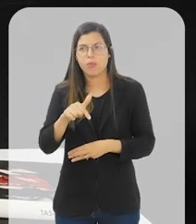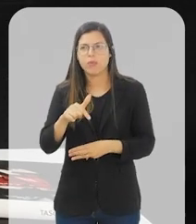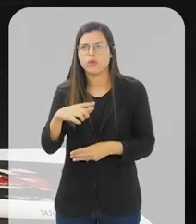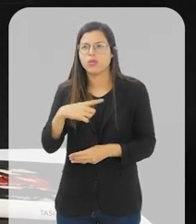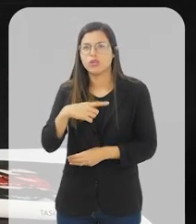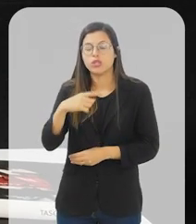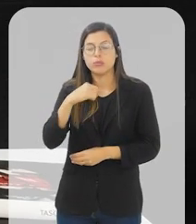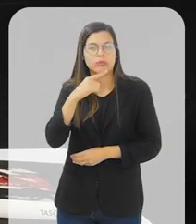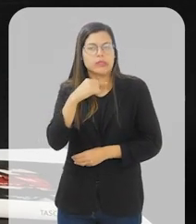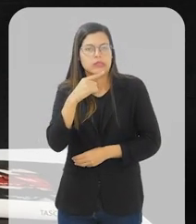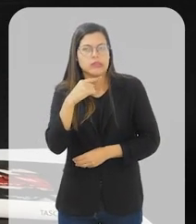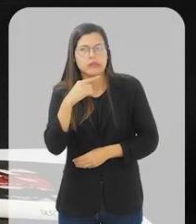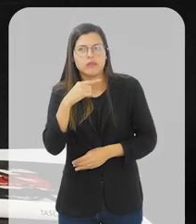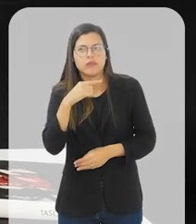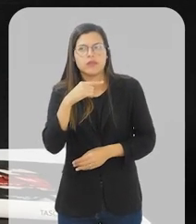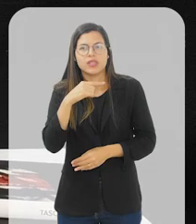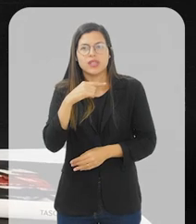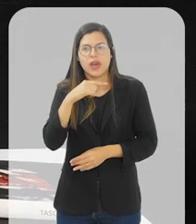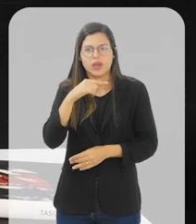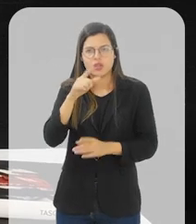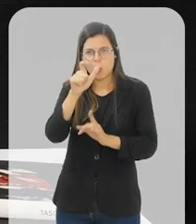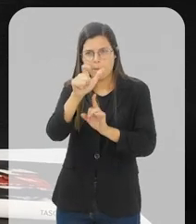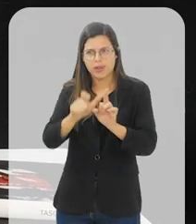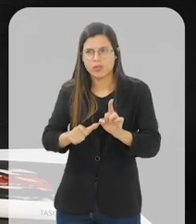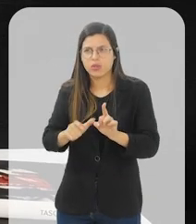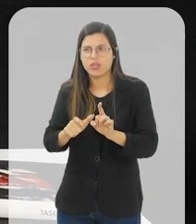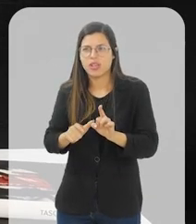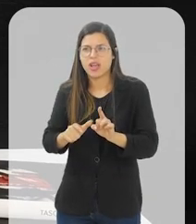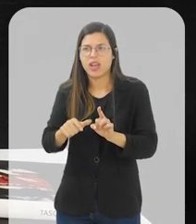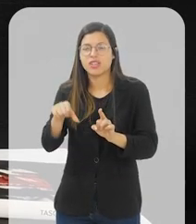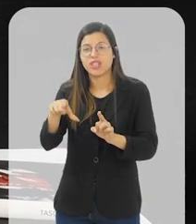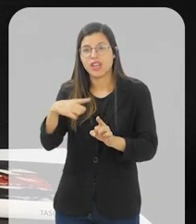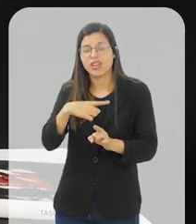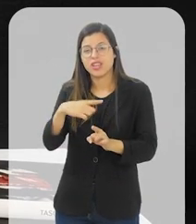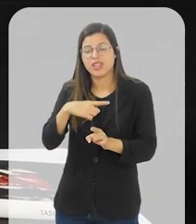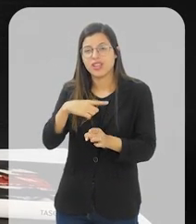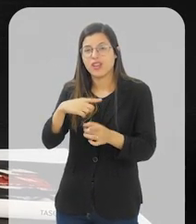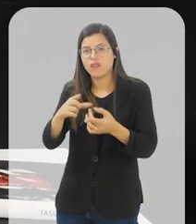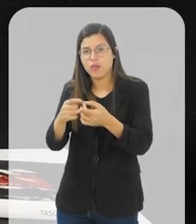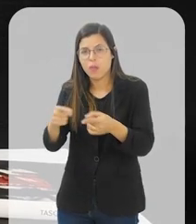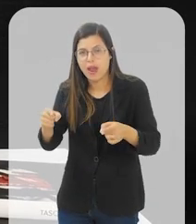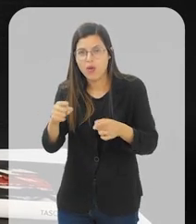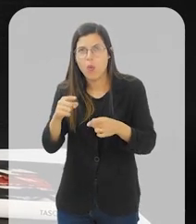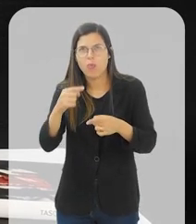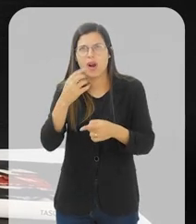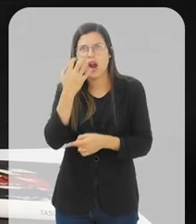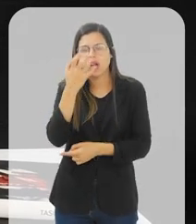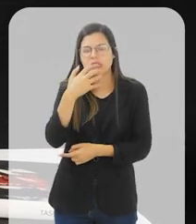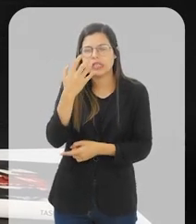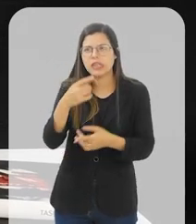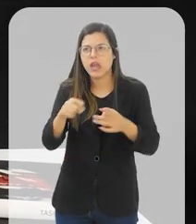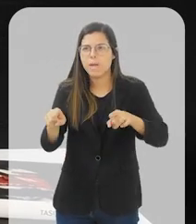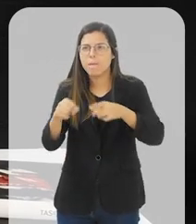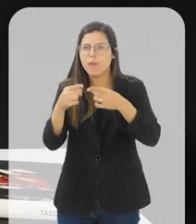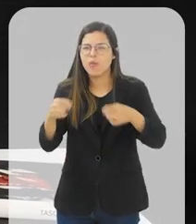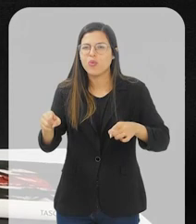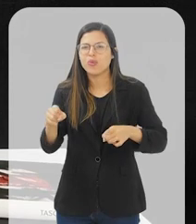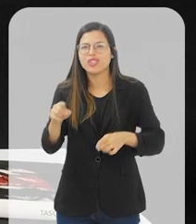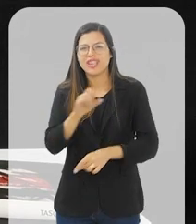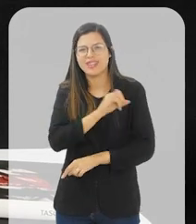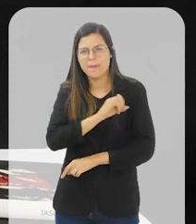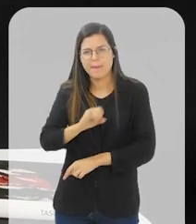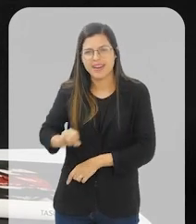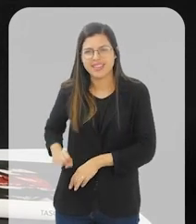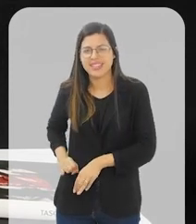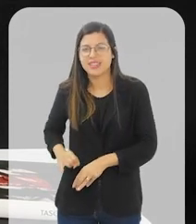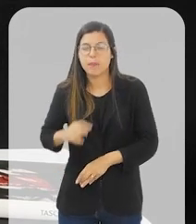um personagem da história brasileira. Aí eu cantarolei o samba da Imperatriz, Liberdade, Liberdade, para tirar a minha dúvida. Eu, tá bom, já sei